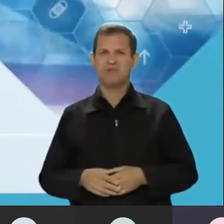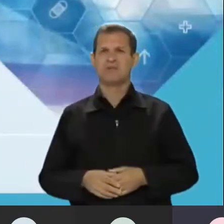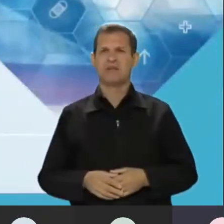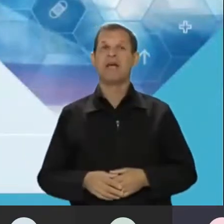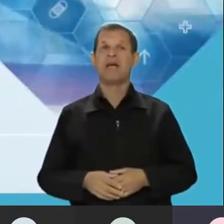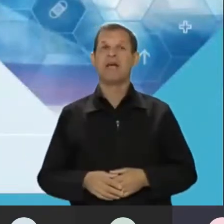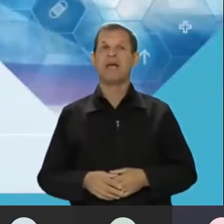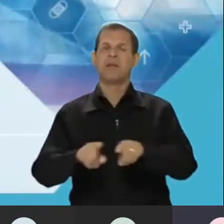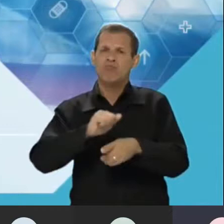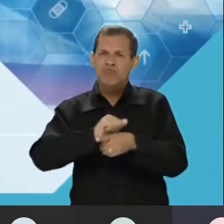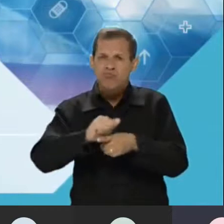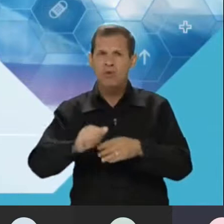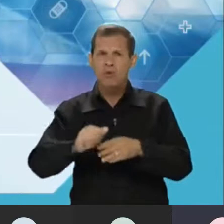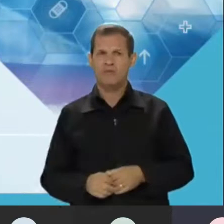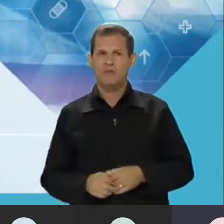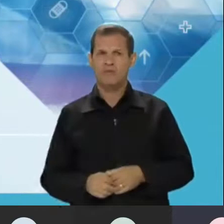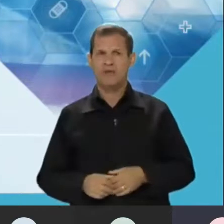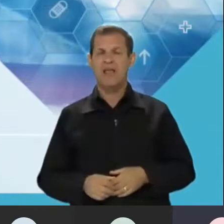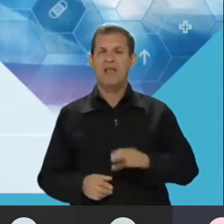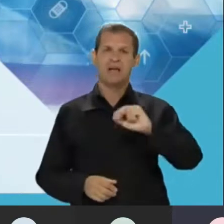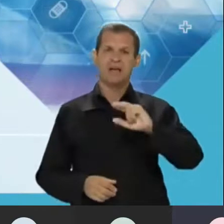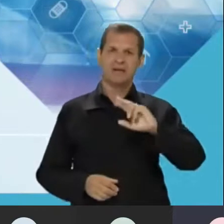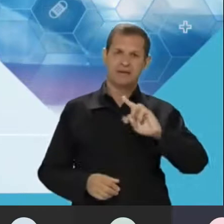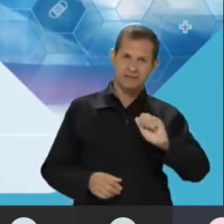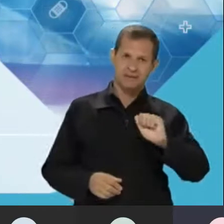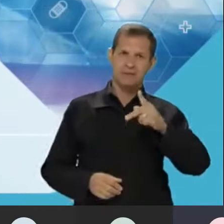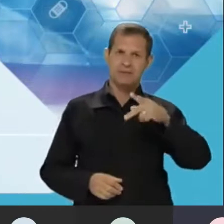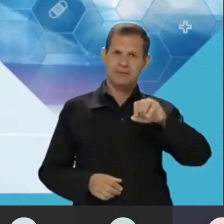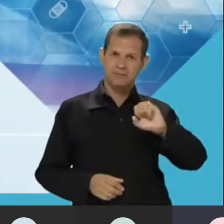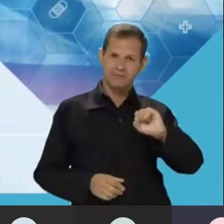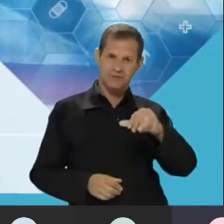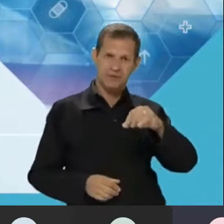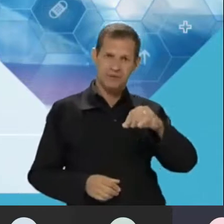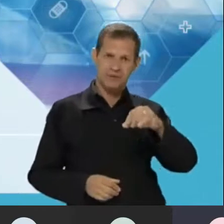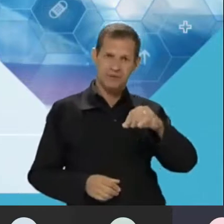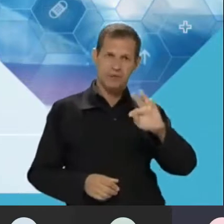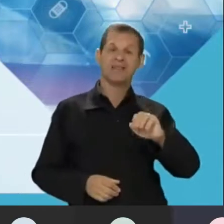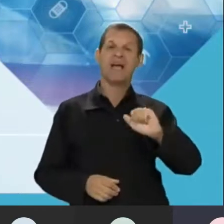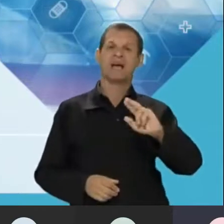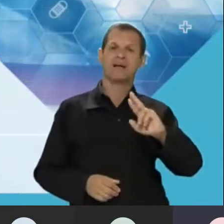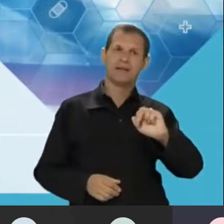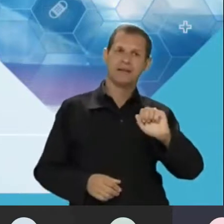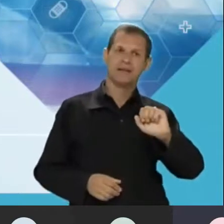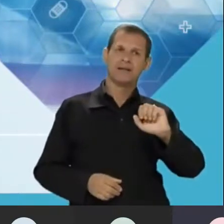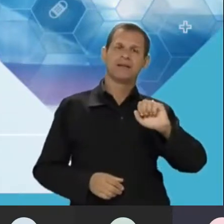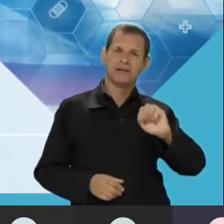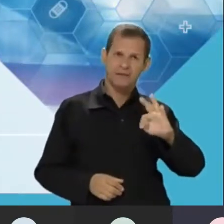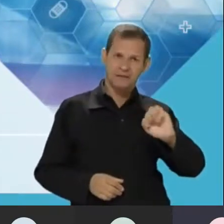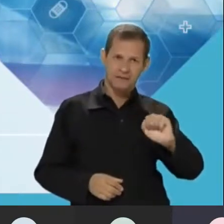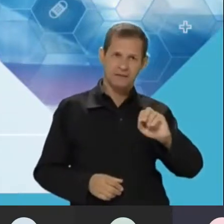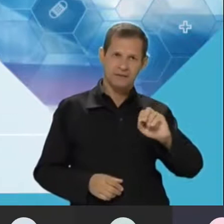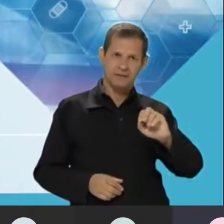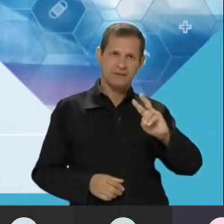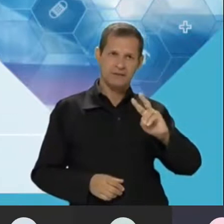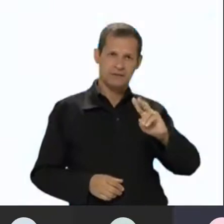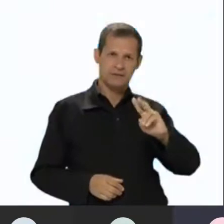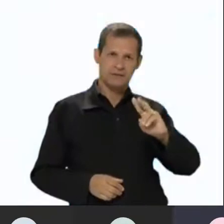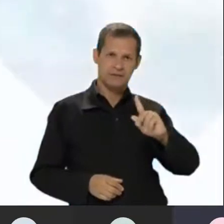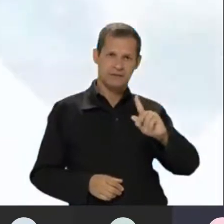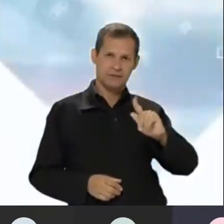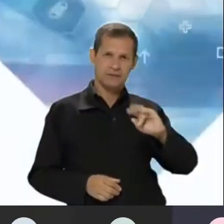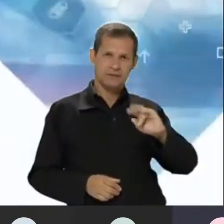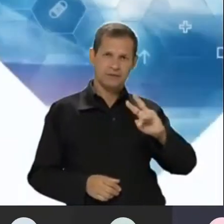lápis normal, borracha, a carta psicrométrica, a carta de Givone e a NBR 15220, parte